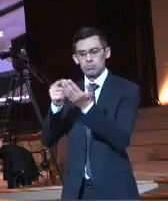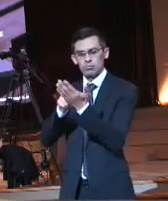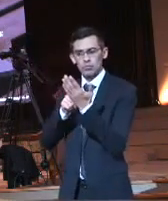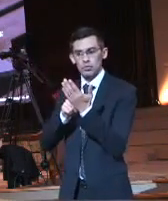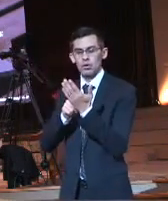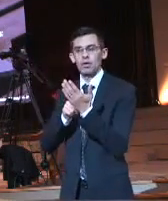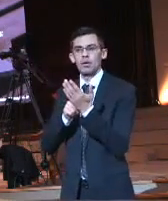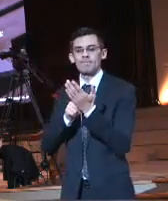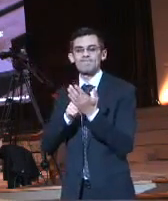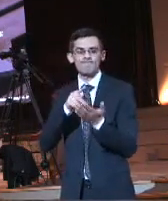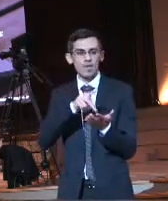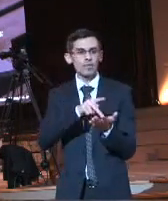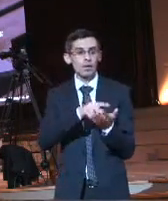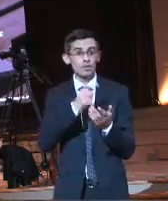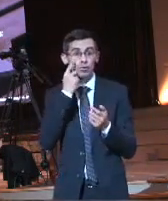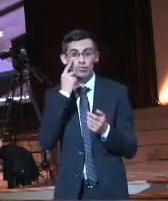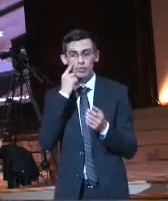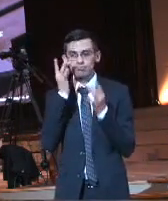isso aqui é verdade, eu vi.